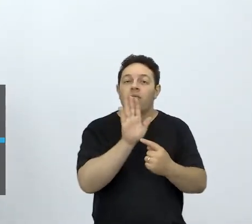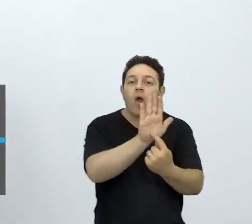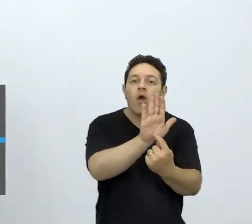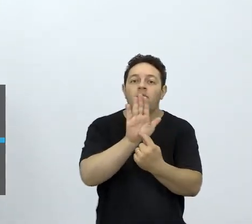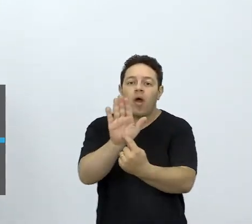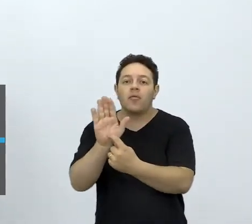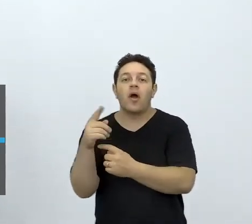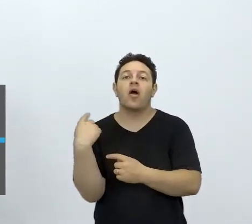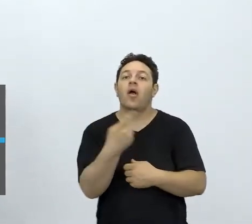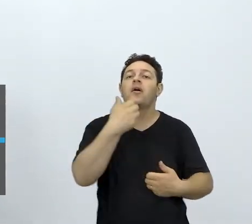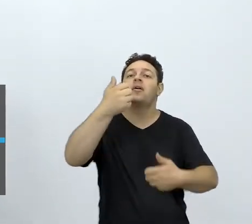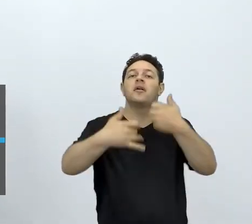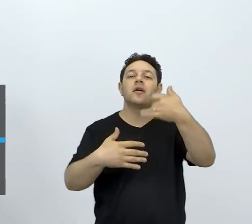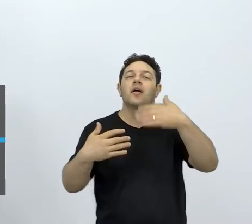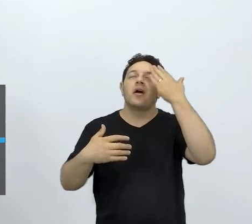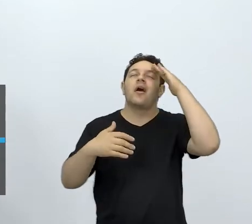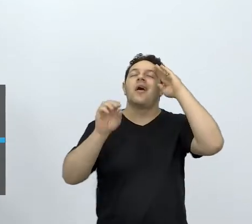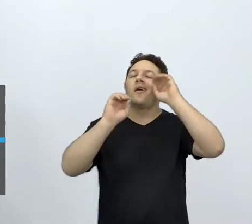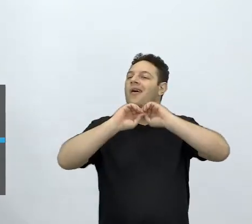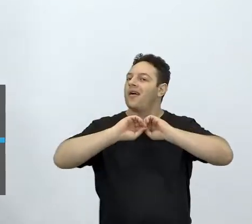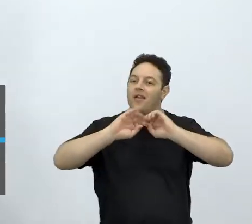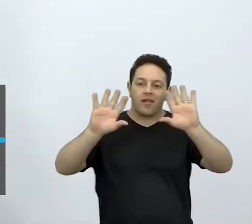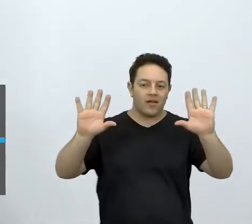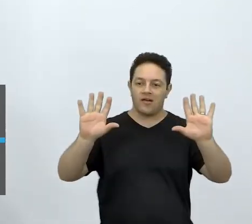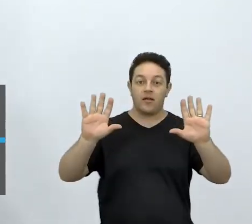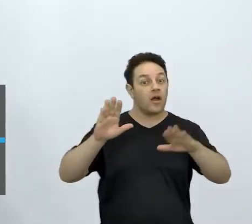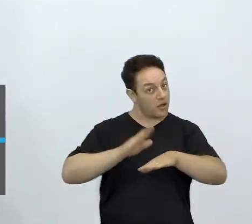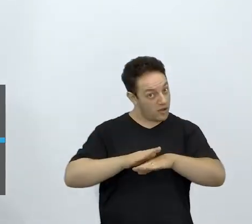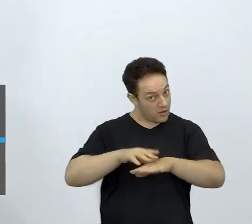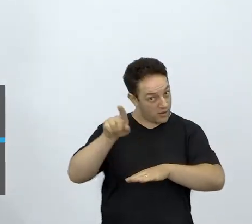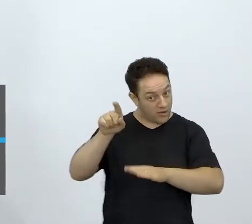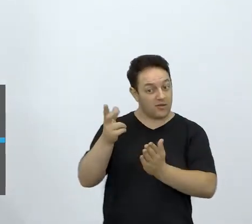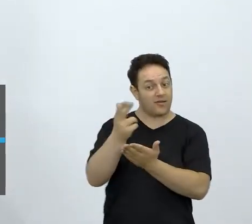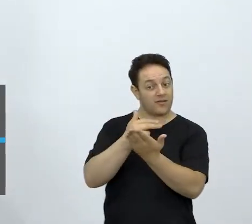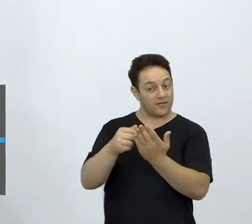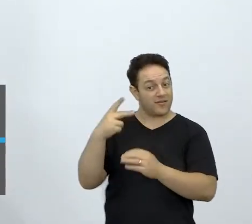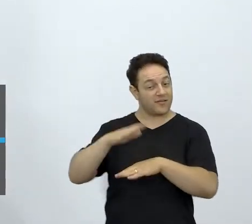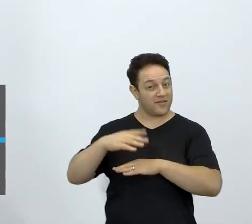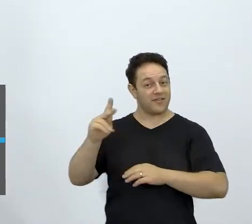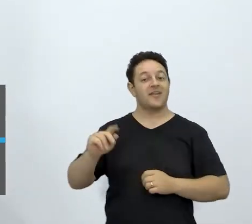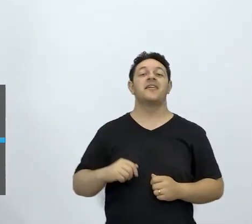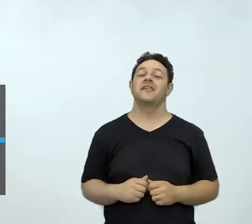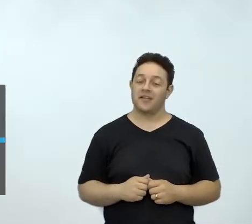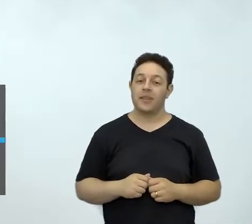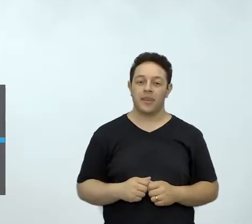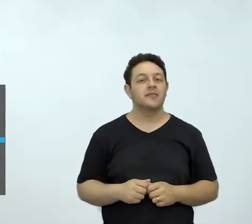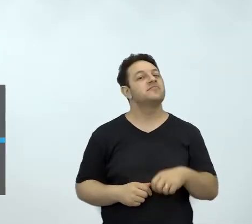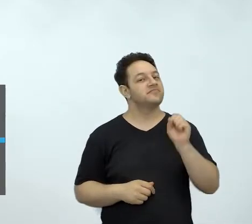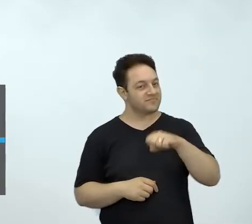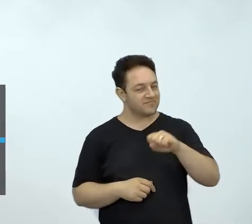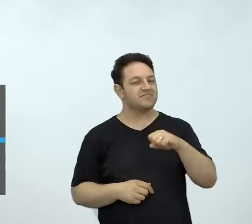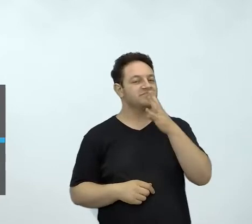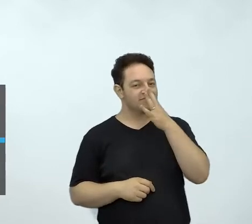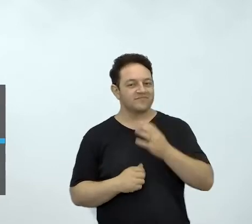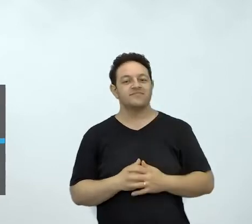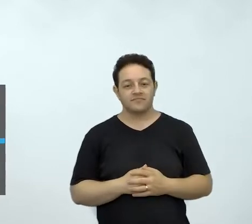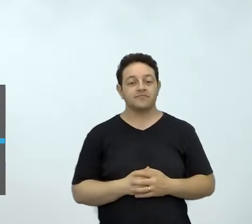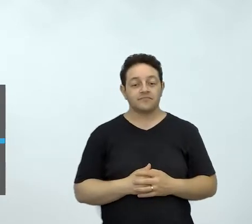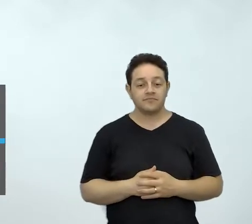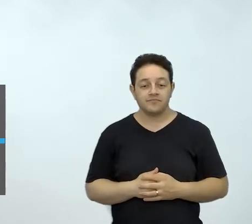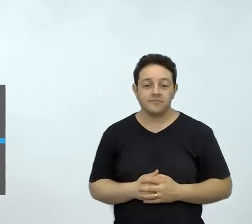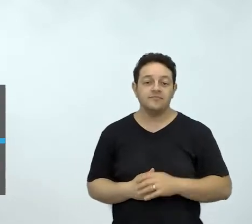que nós estamos falando aqui, foi ele que fez e a filhinha dele também, né, Fabi? Sim, que é outra linda. E